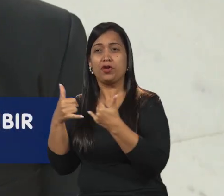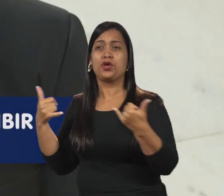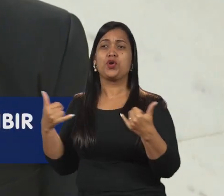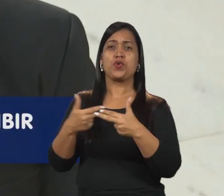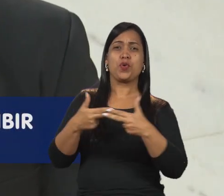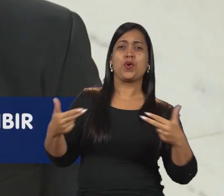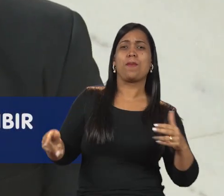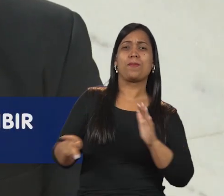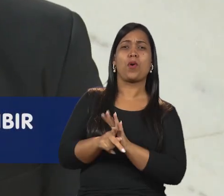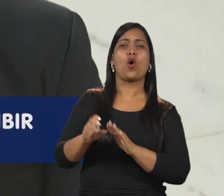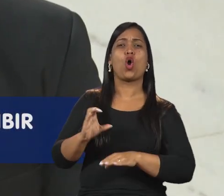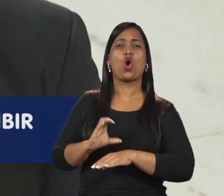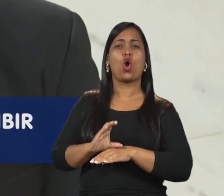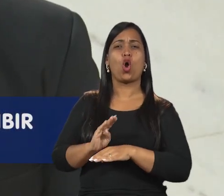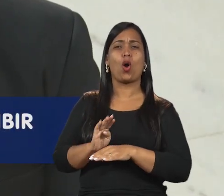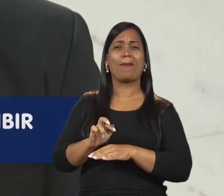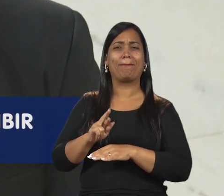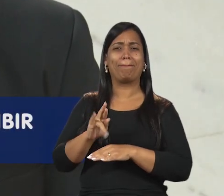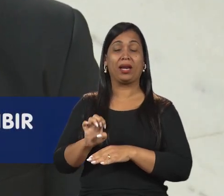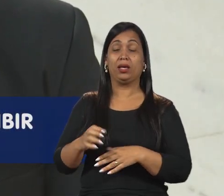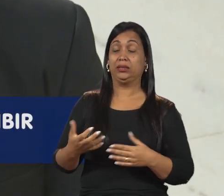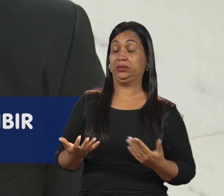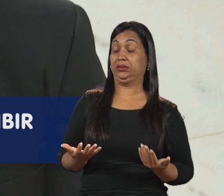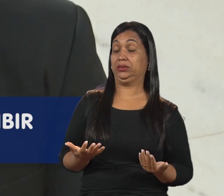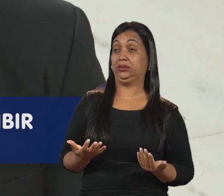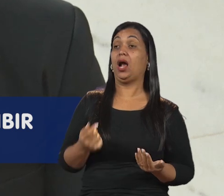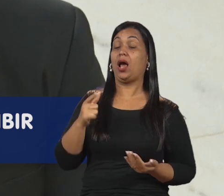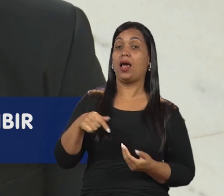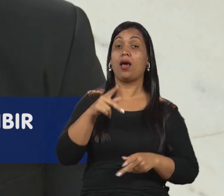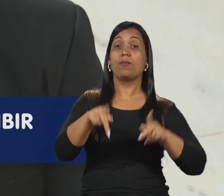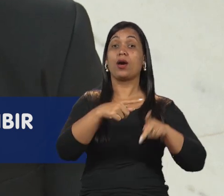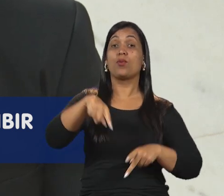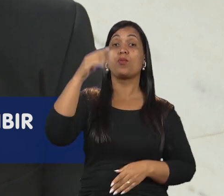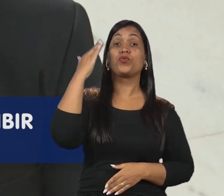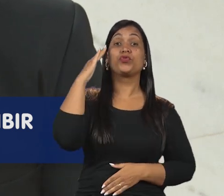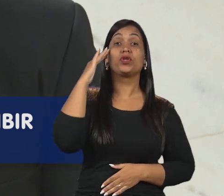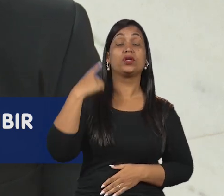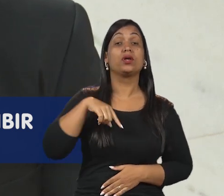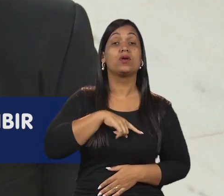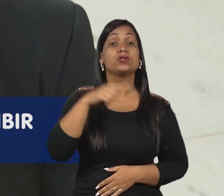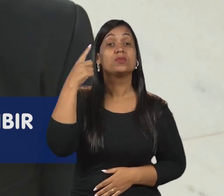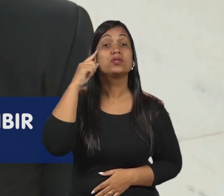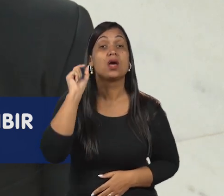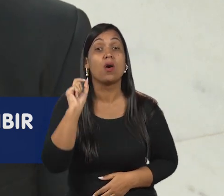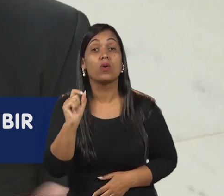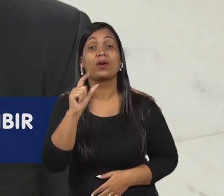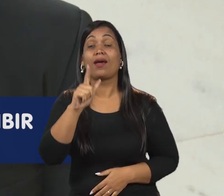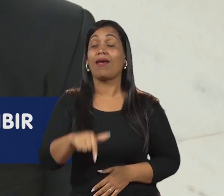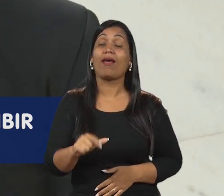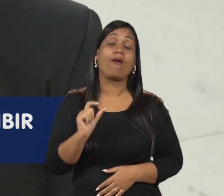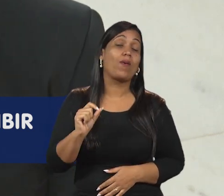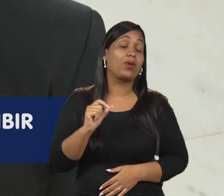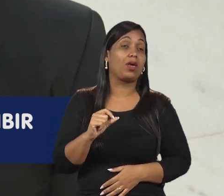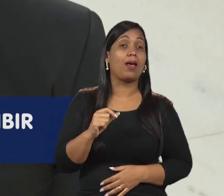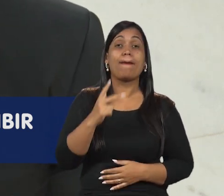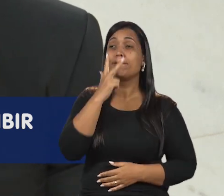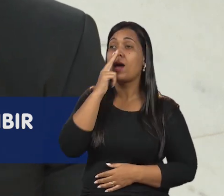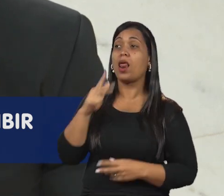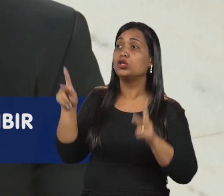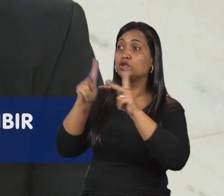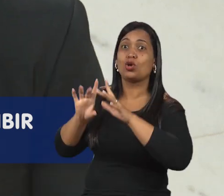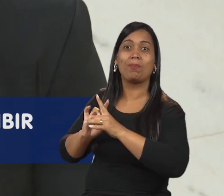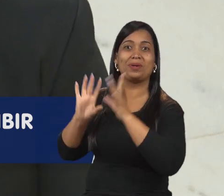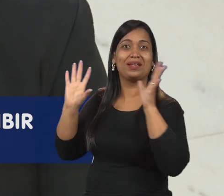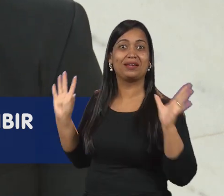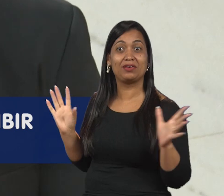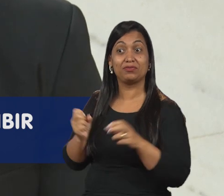de cobre. Então, isso, para a população entender, a gente tem que pensar que é praticamente um shopping a céu